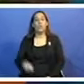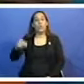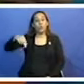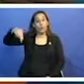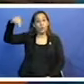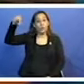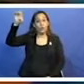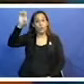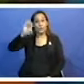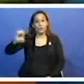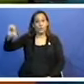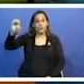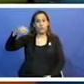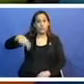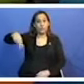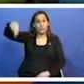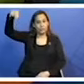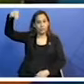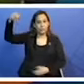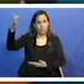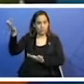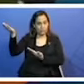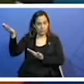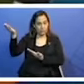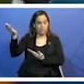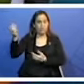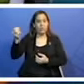norte, onde essa literatura é muito...